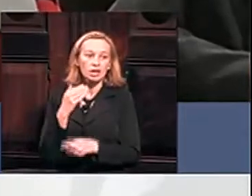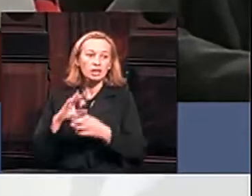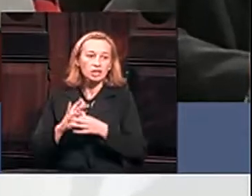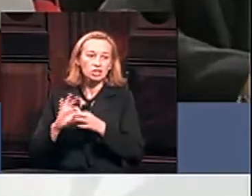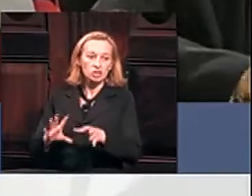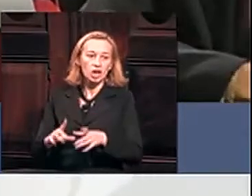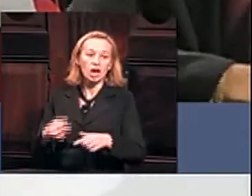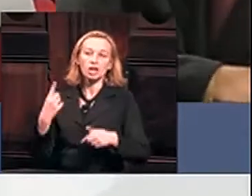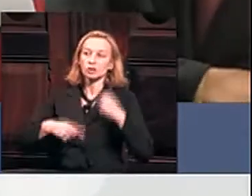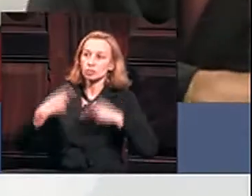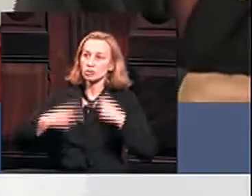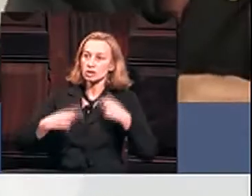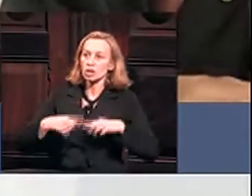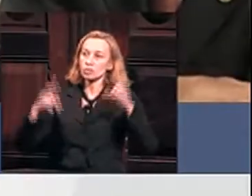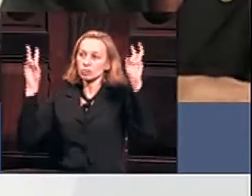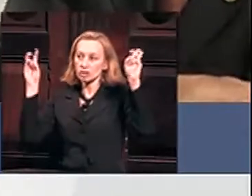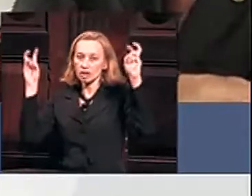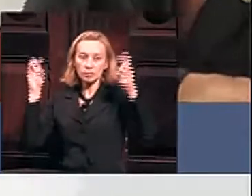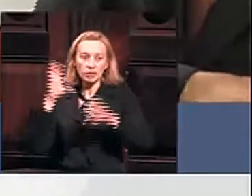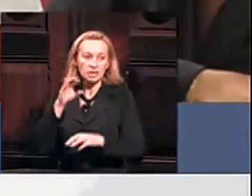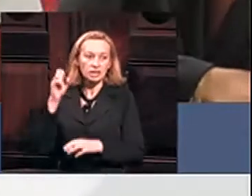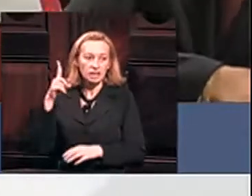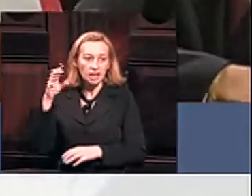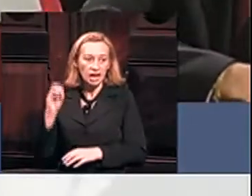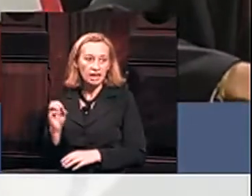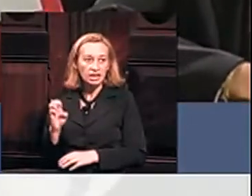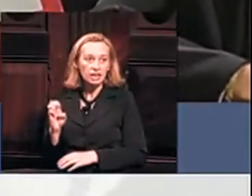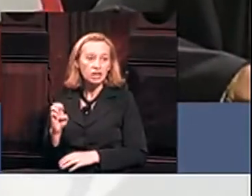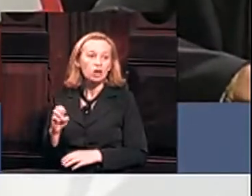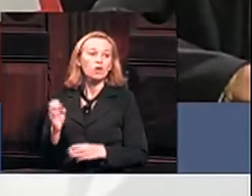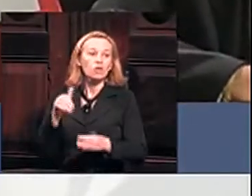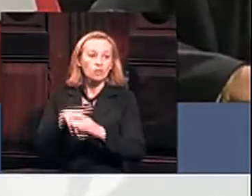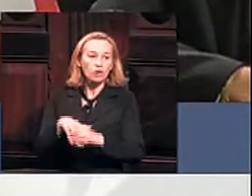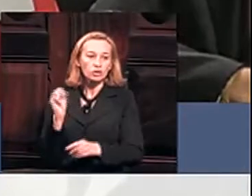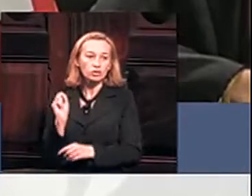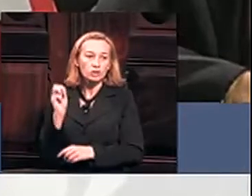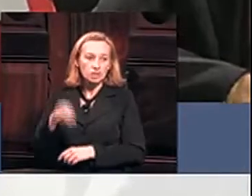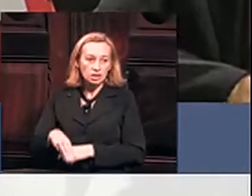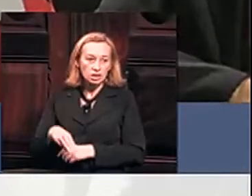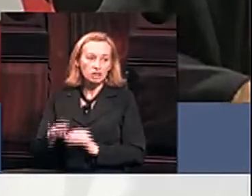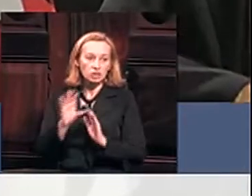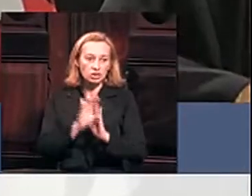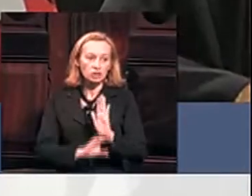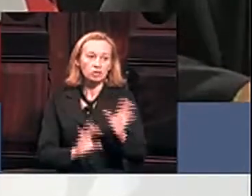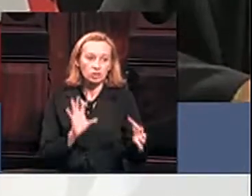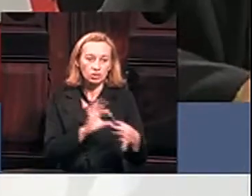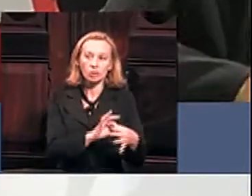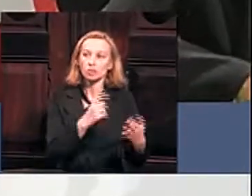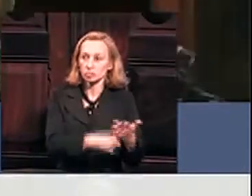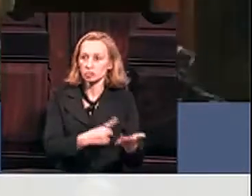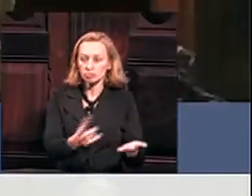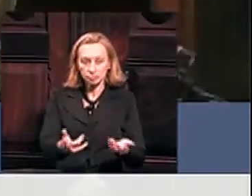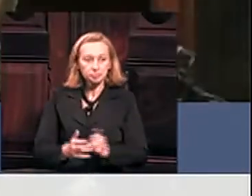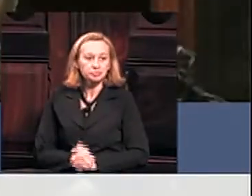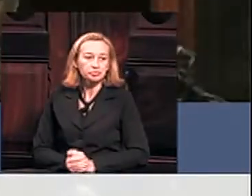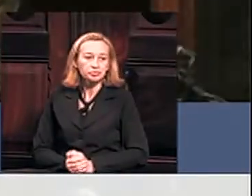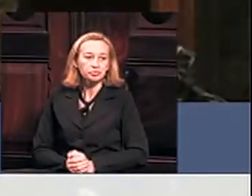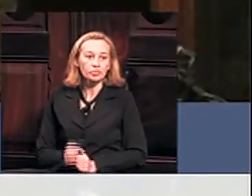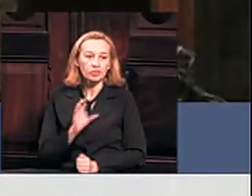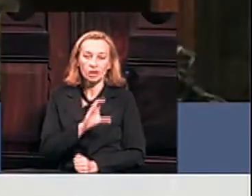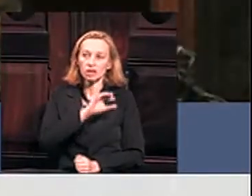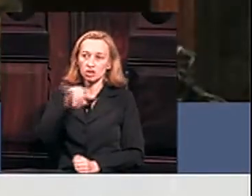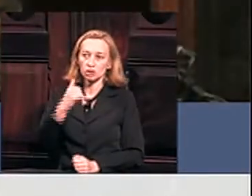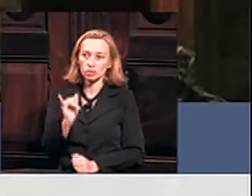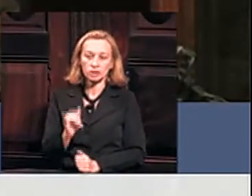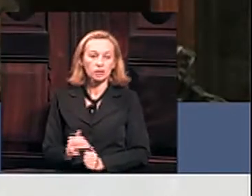tema da SEDAI. O voto é favorável de acordo com a emenda da CCJ. Pela Comissão de